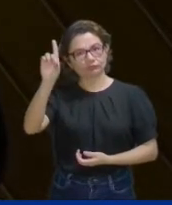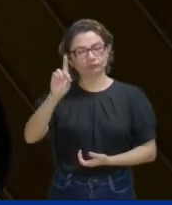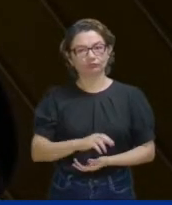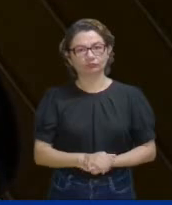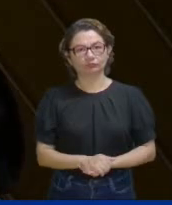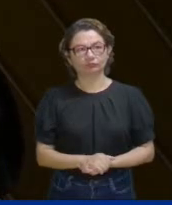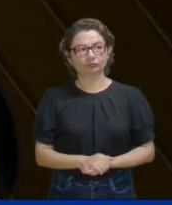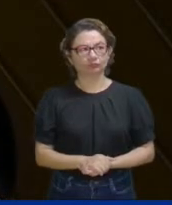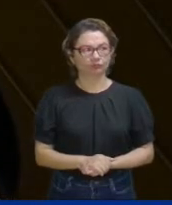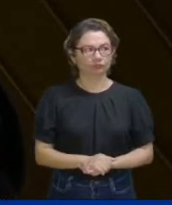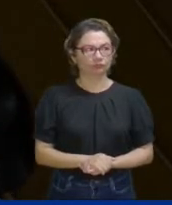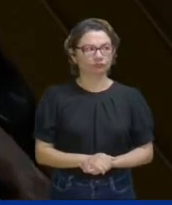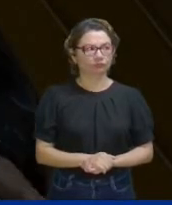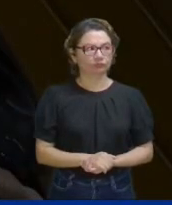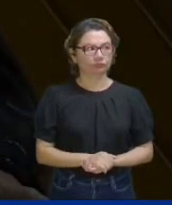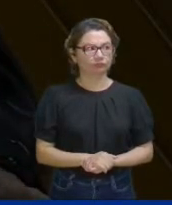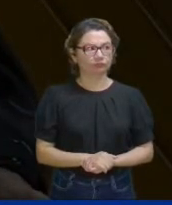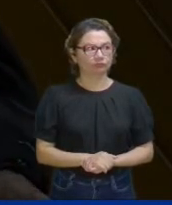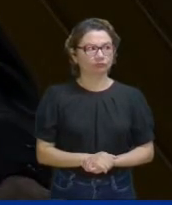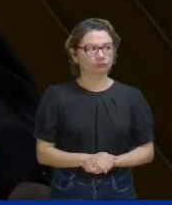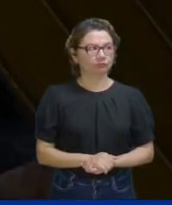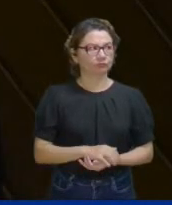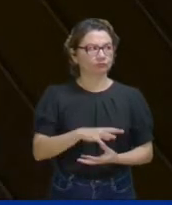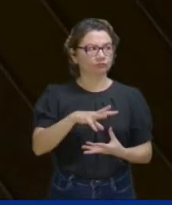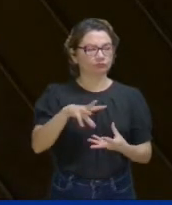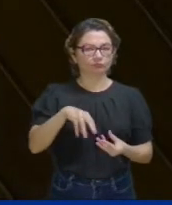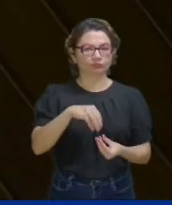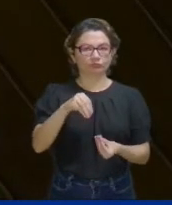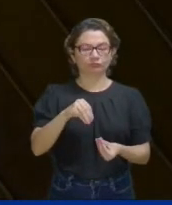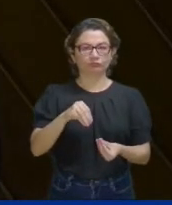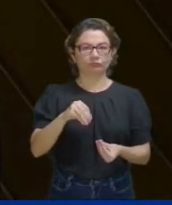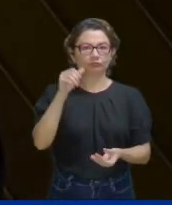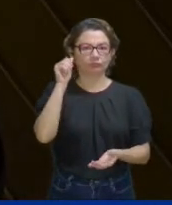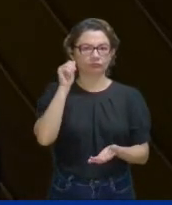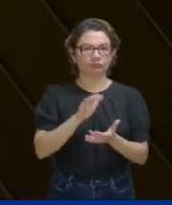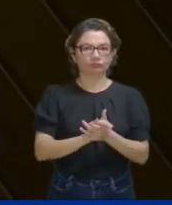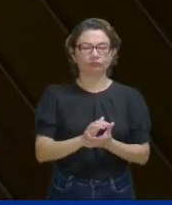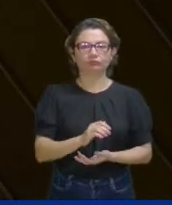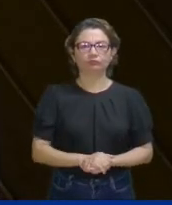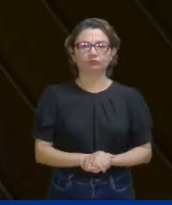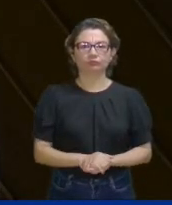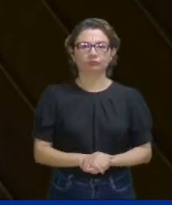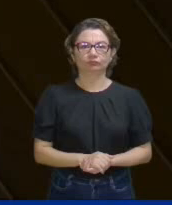tá? Tenha a alma da minha esposa num bom lugar.